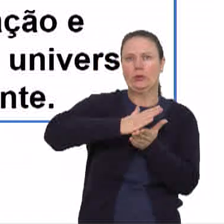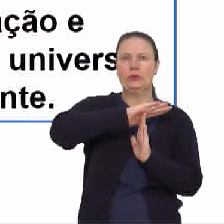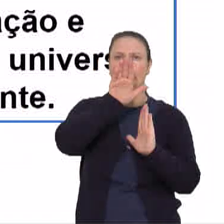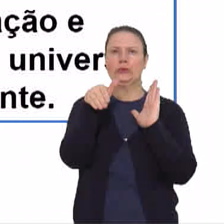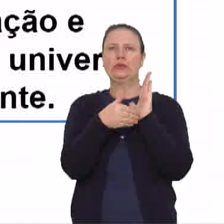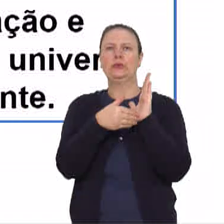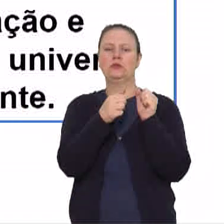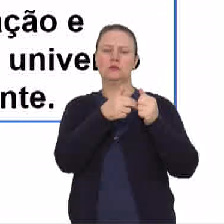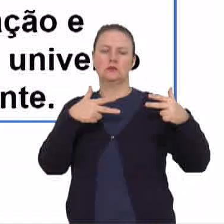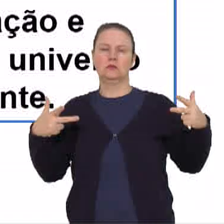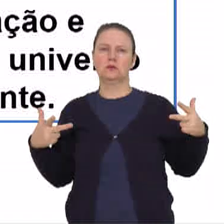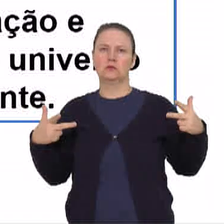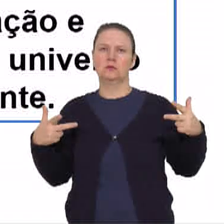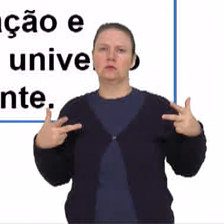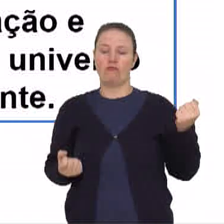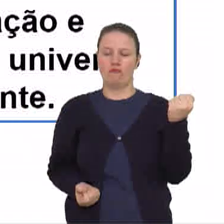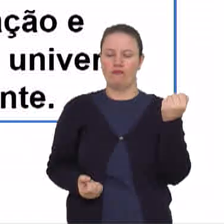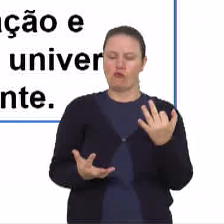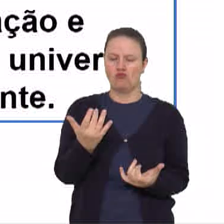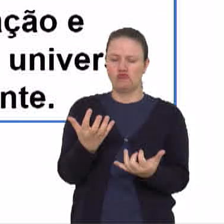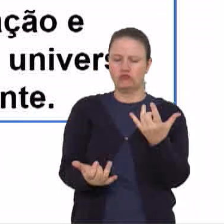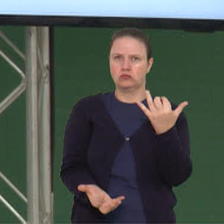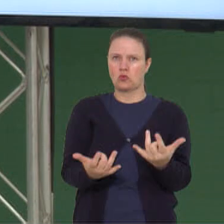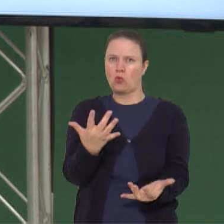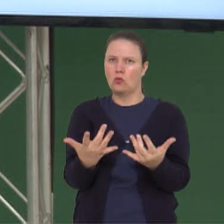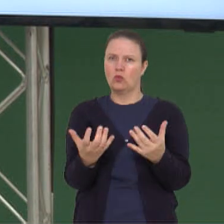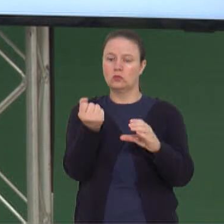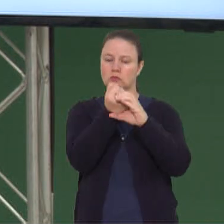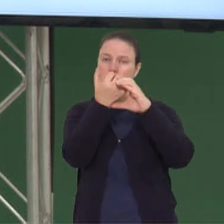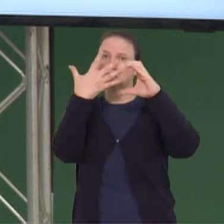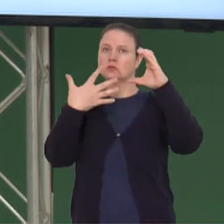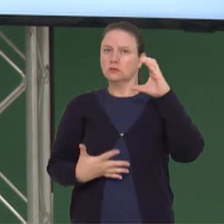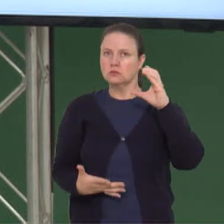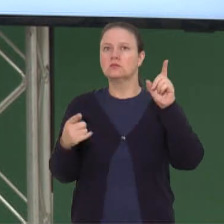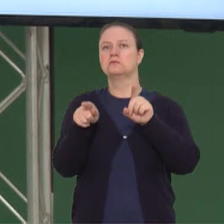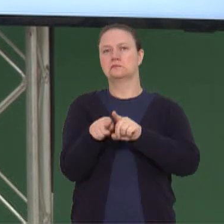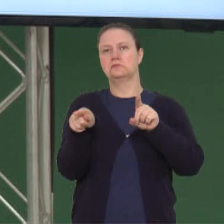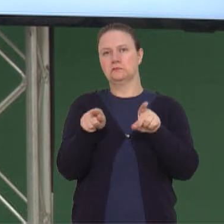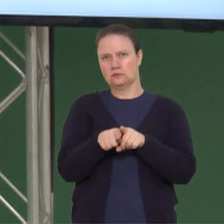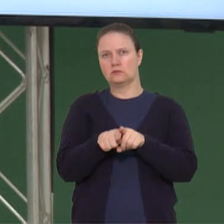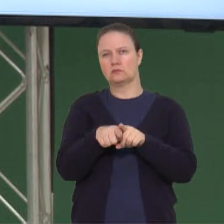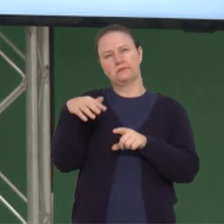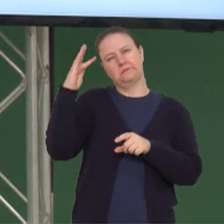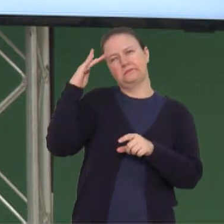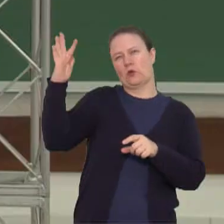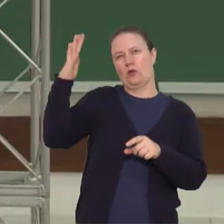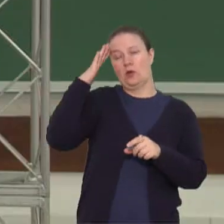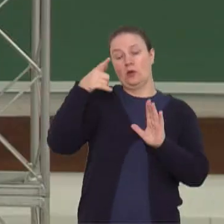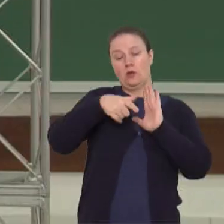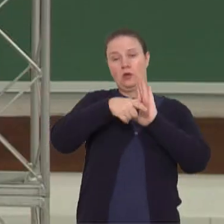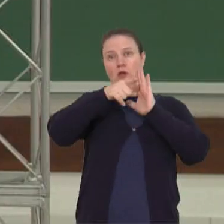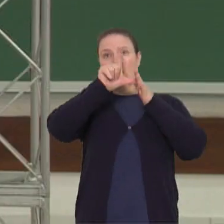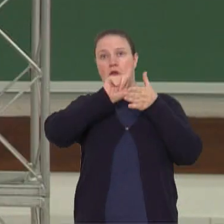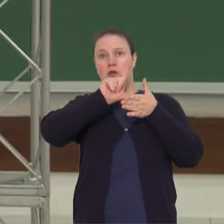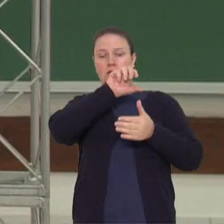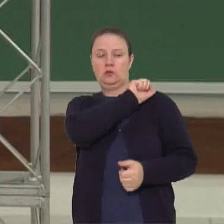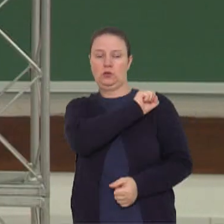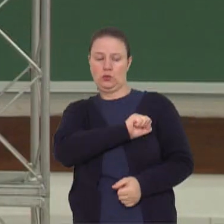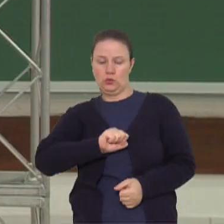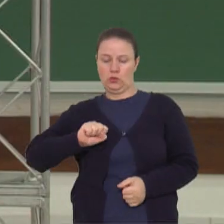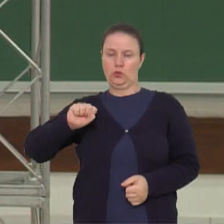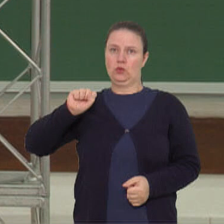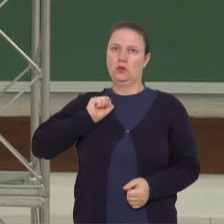estava contido no elemento fogo. Então, uma característica dos filósofos pré-socráticos, como nós